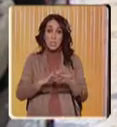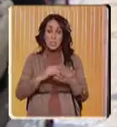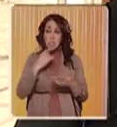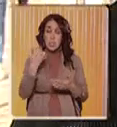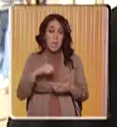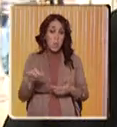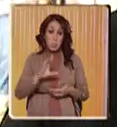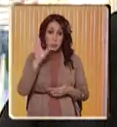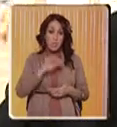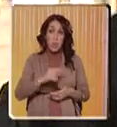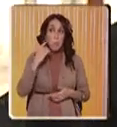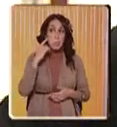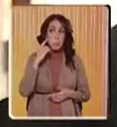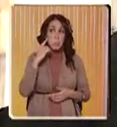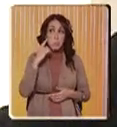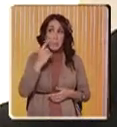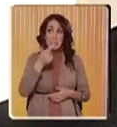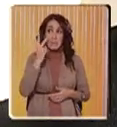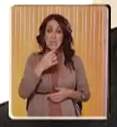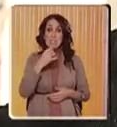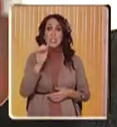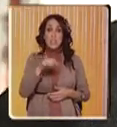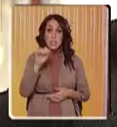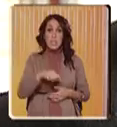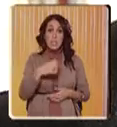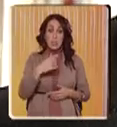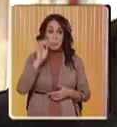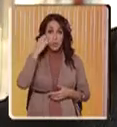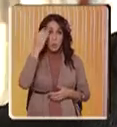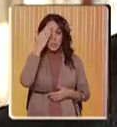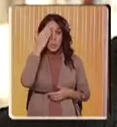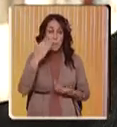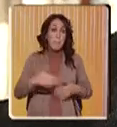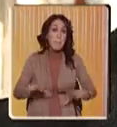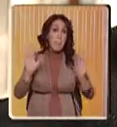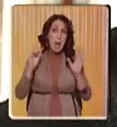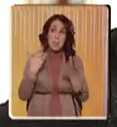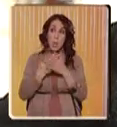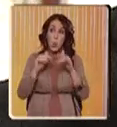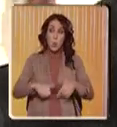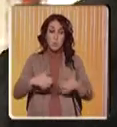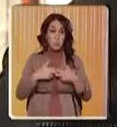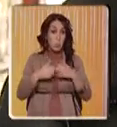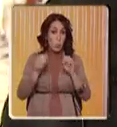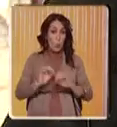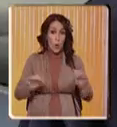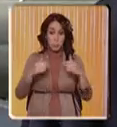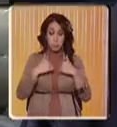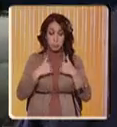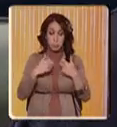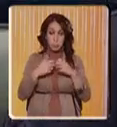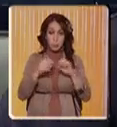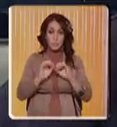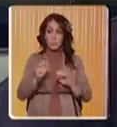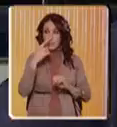dizem que não. É sim, pelo aquilo que eu tenho ouvido na televisão dizem que sim. Agora, sinceramente, até hoje não tenho razão de queixa, eu. Há